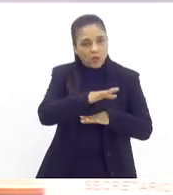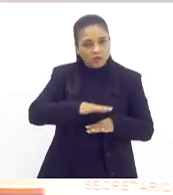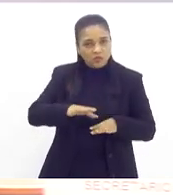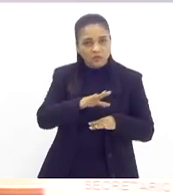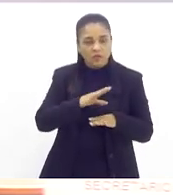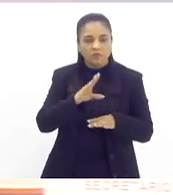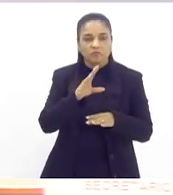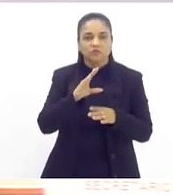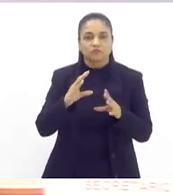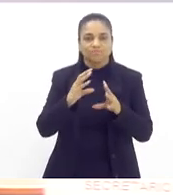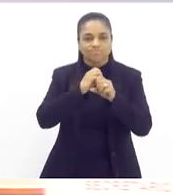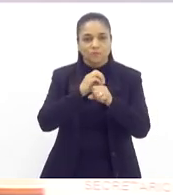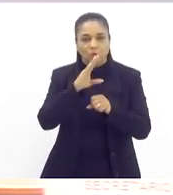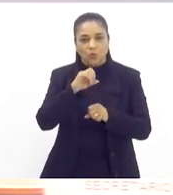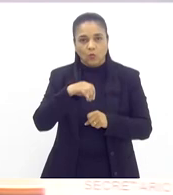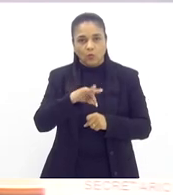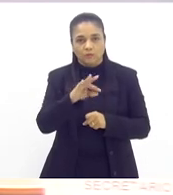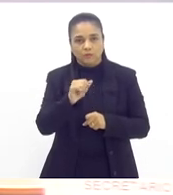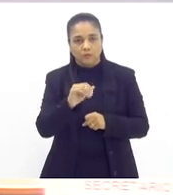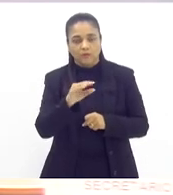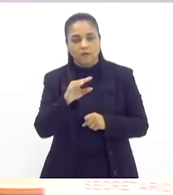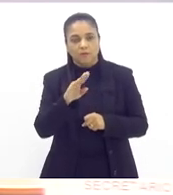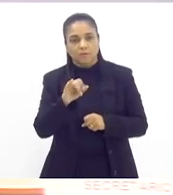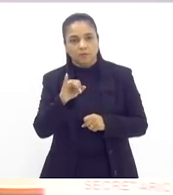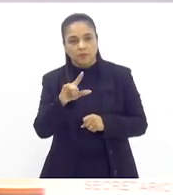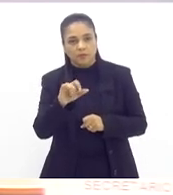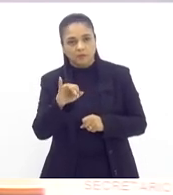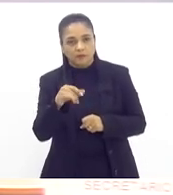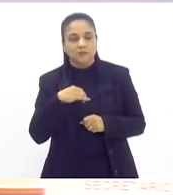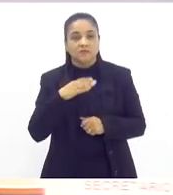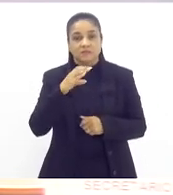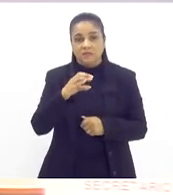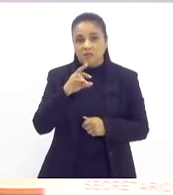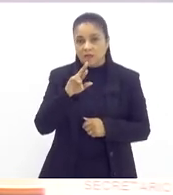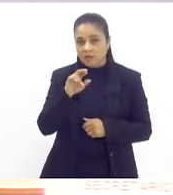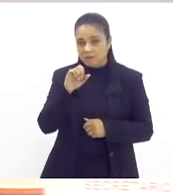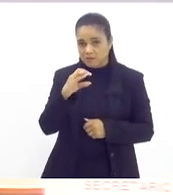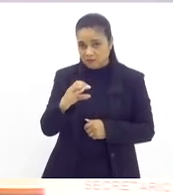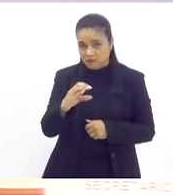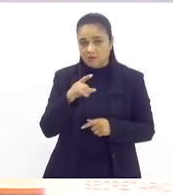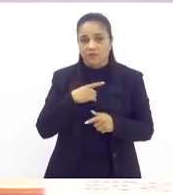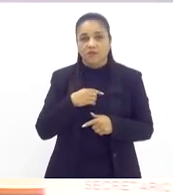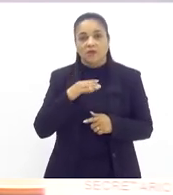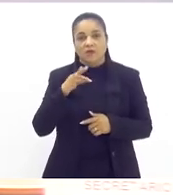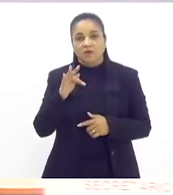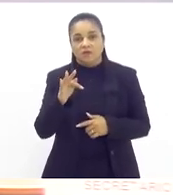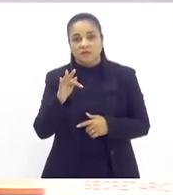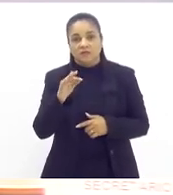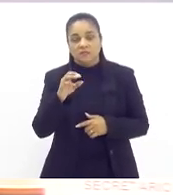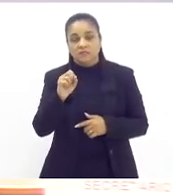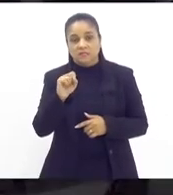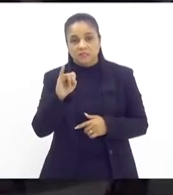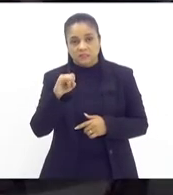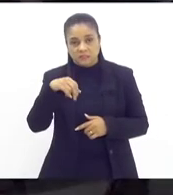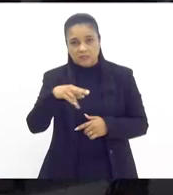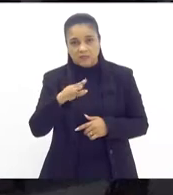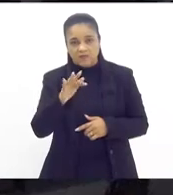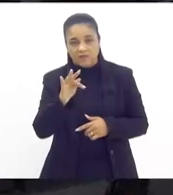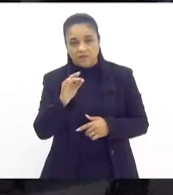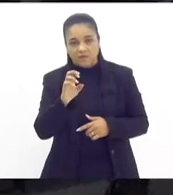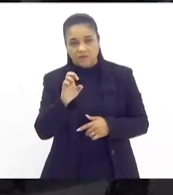Contabilidade, CRC do Rio de Janeiro. Já falei do Sinfrerj e também representação